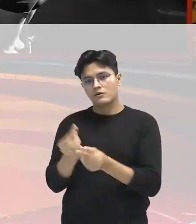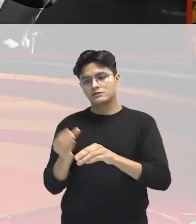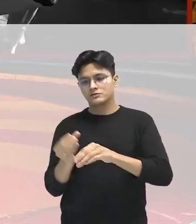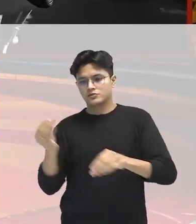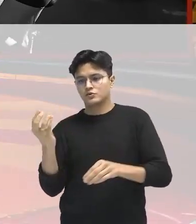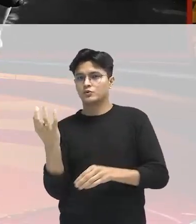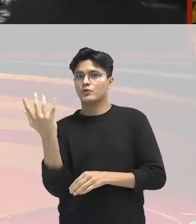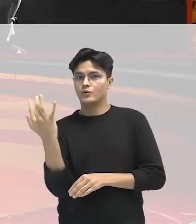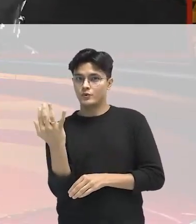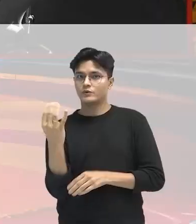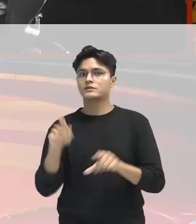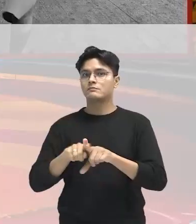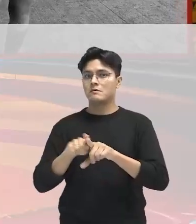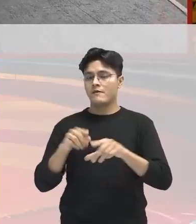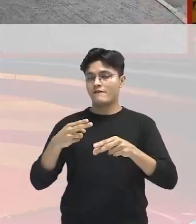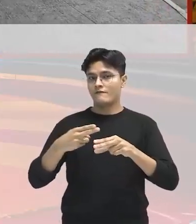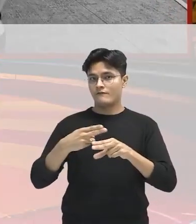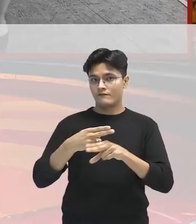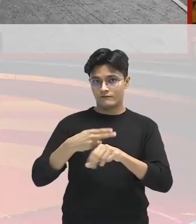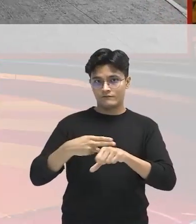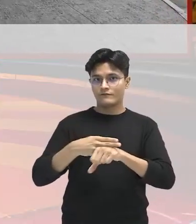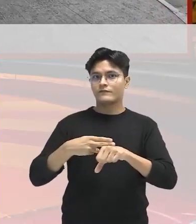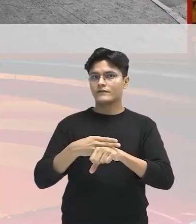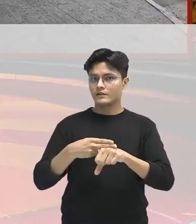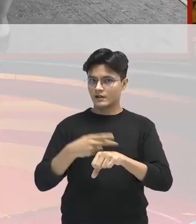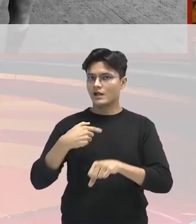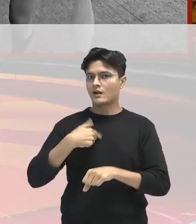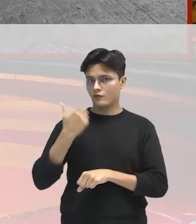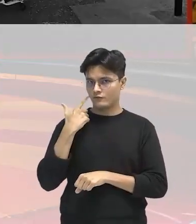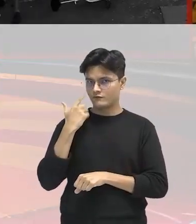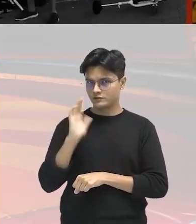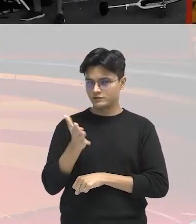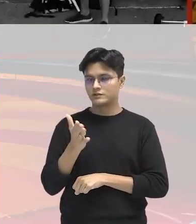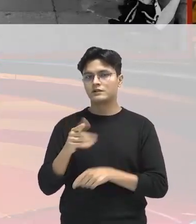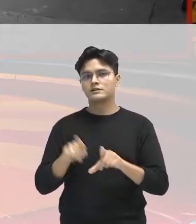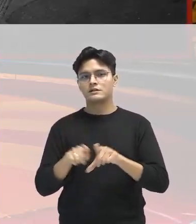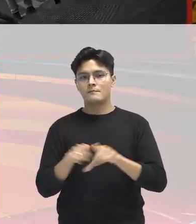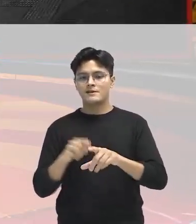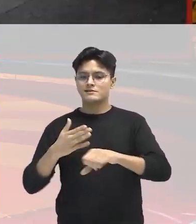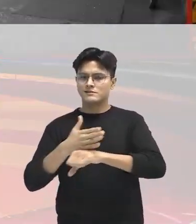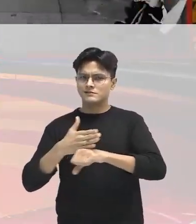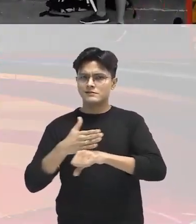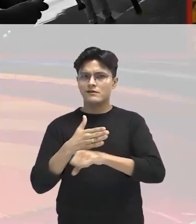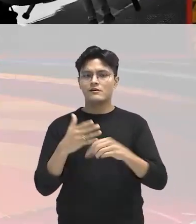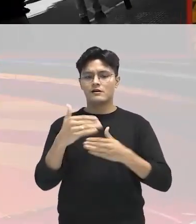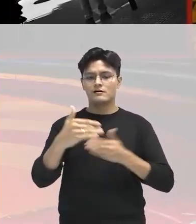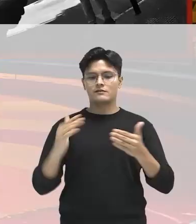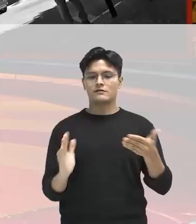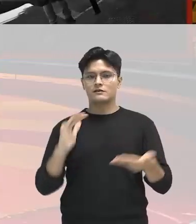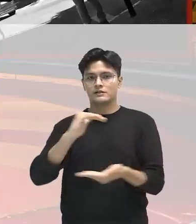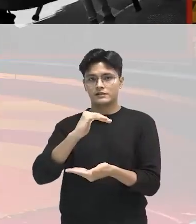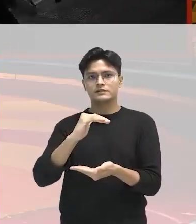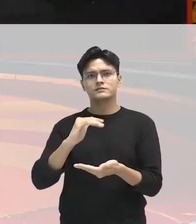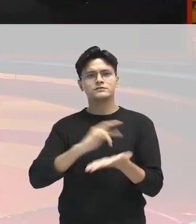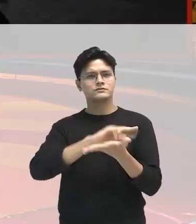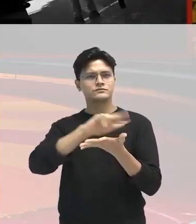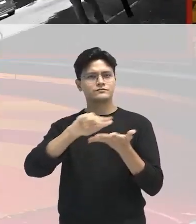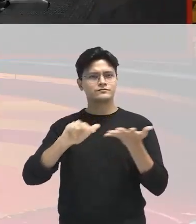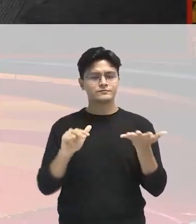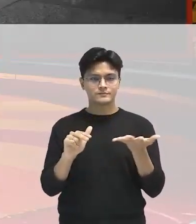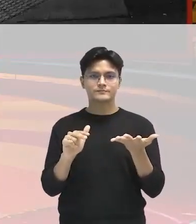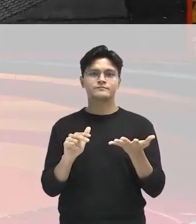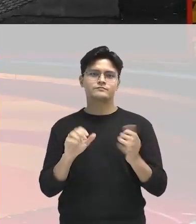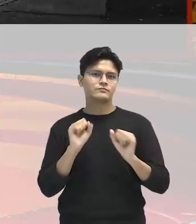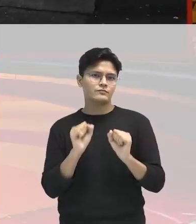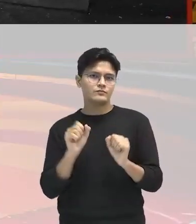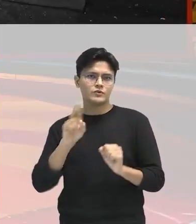tochas, olha essa, facas, eu já vi, serras, caixas, dentre outros, lançados em padrões